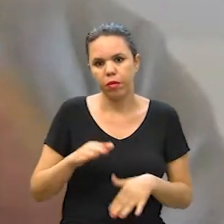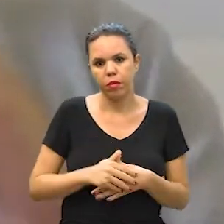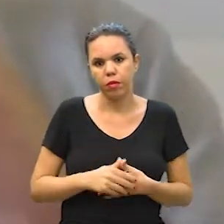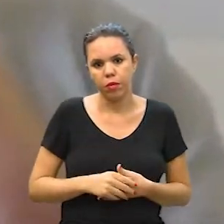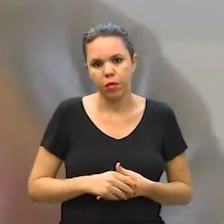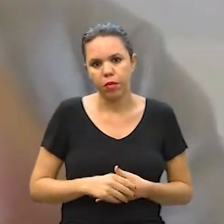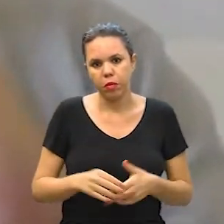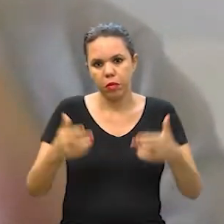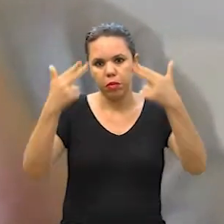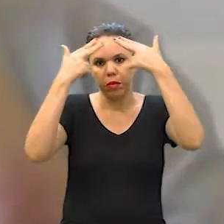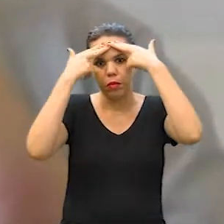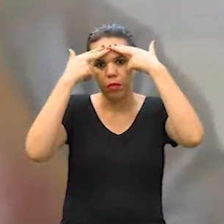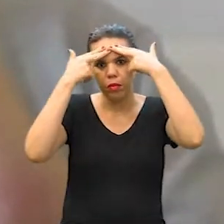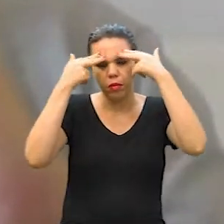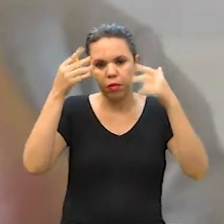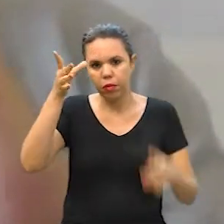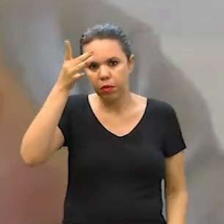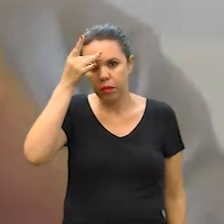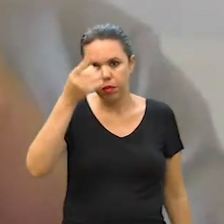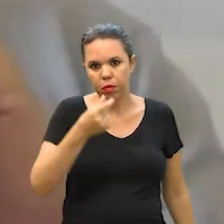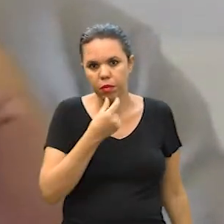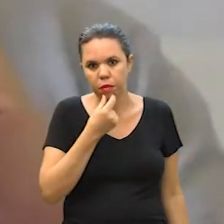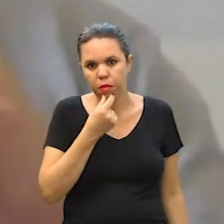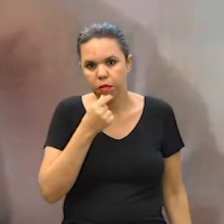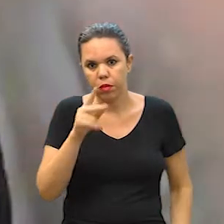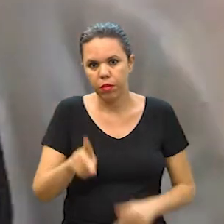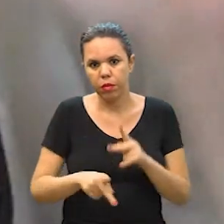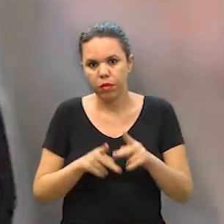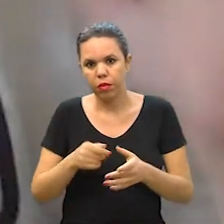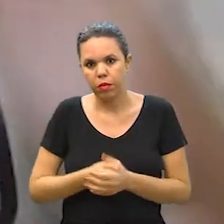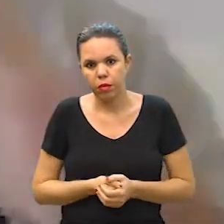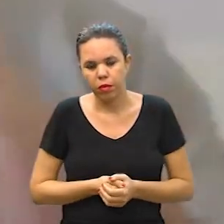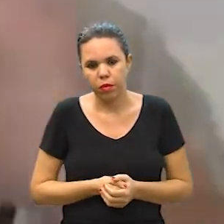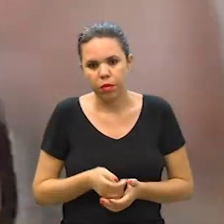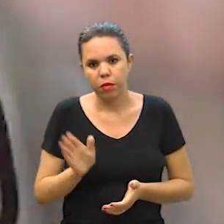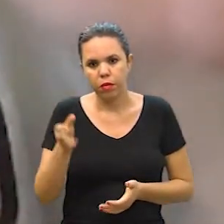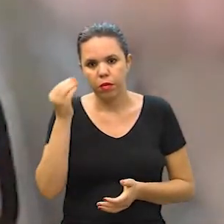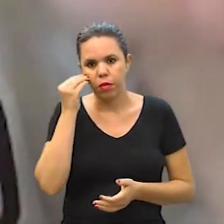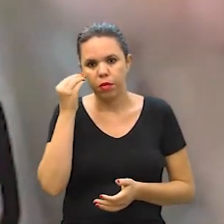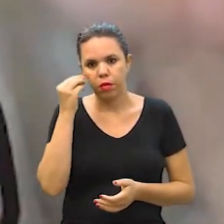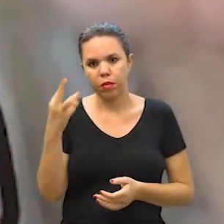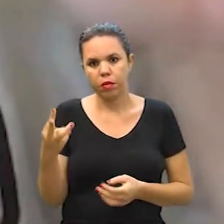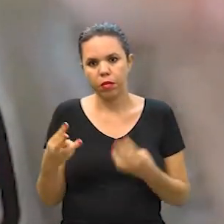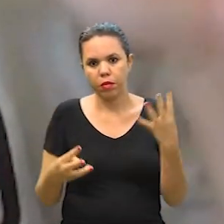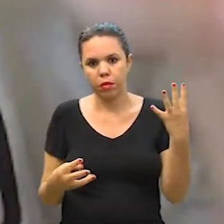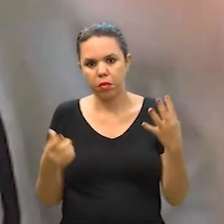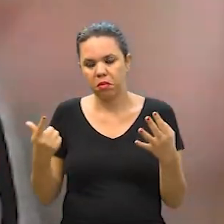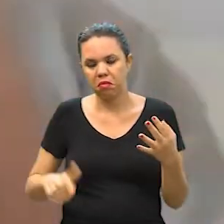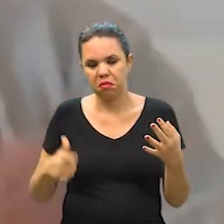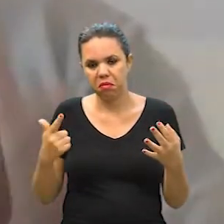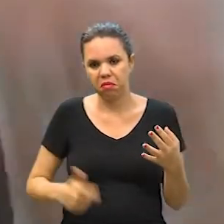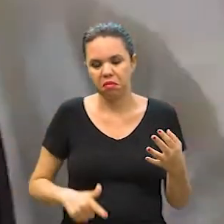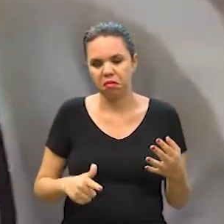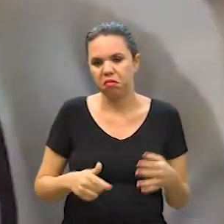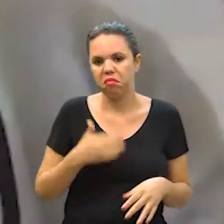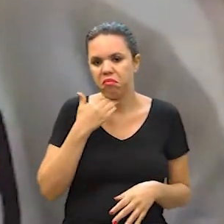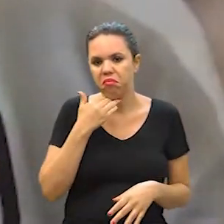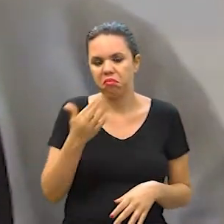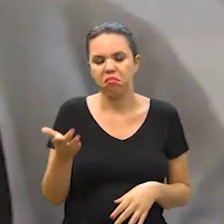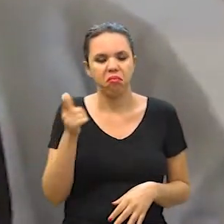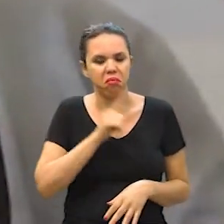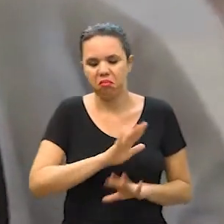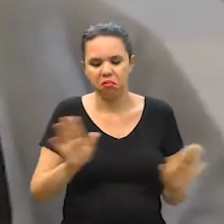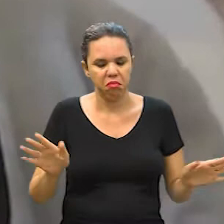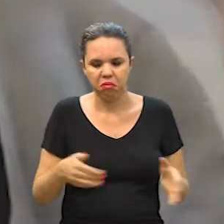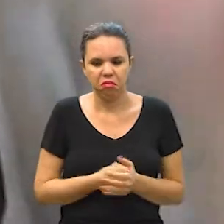certo trauma para aprender inglês, né? Muitas vezes o pessoal fala, não, já tentei 3, 4 vezes nessa vida, não